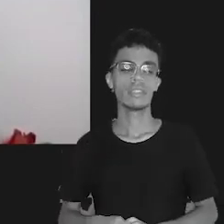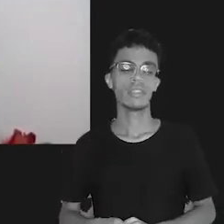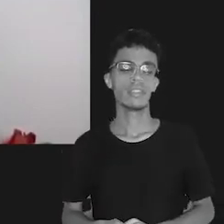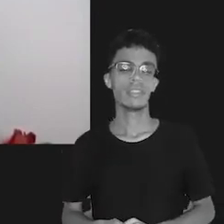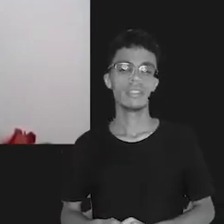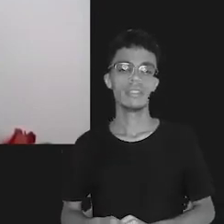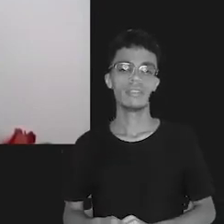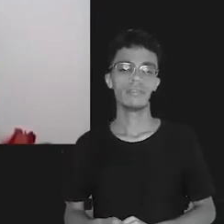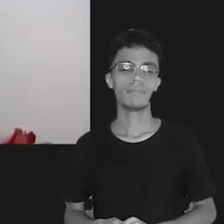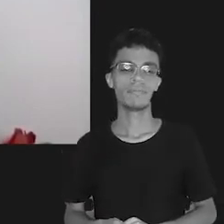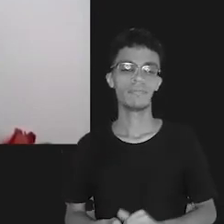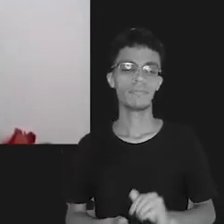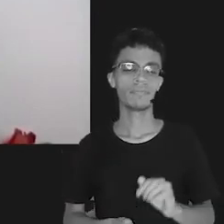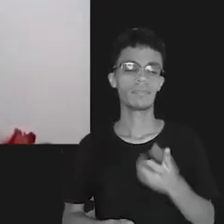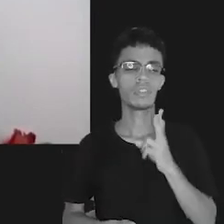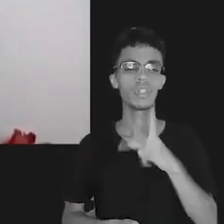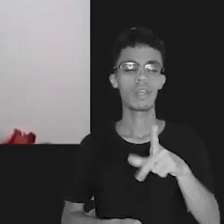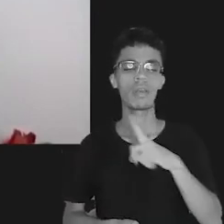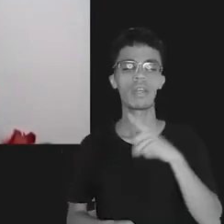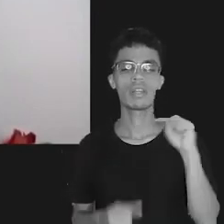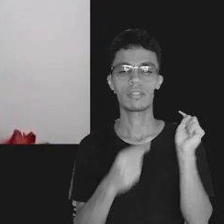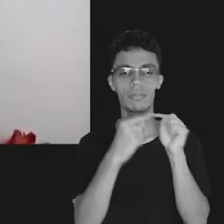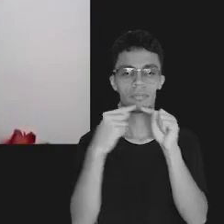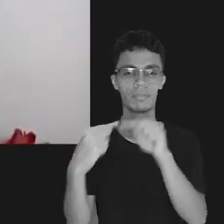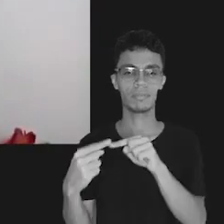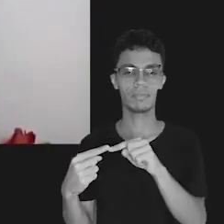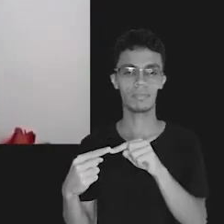se baseia numa relação